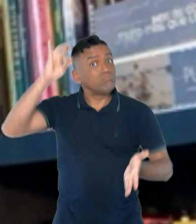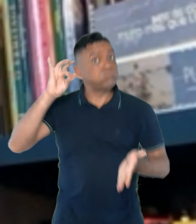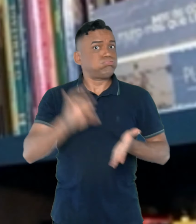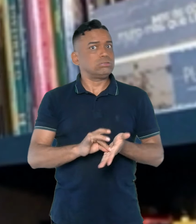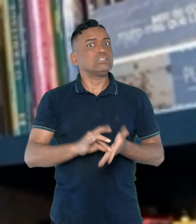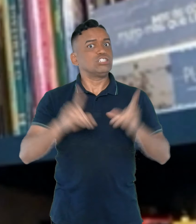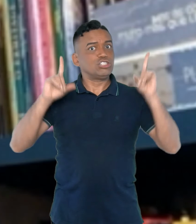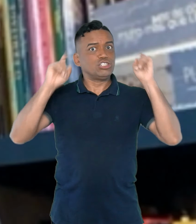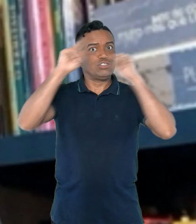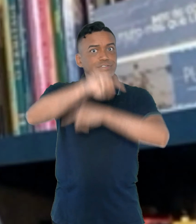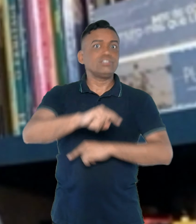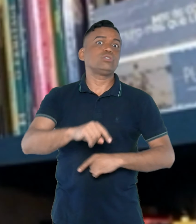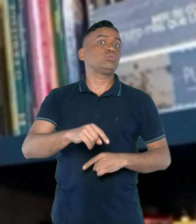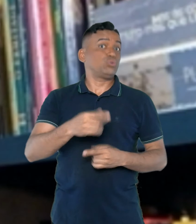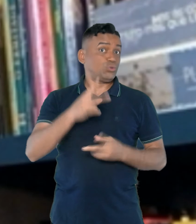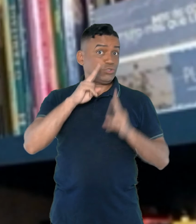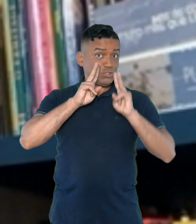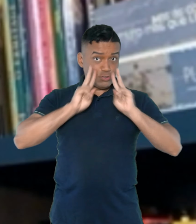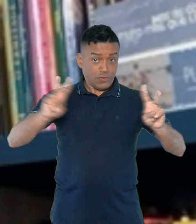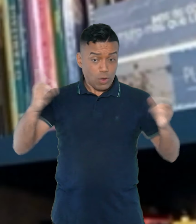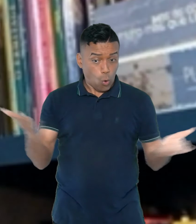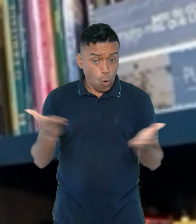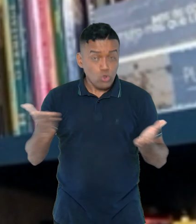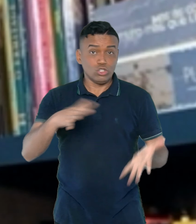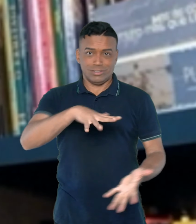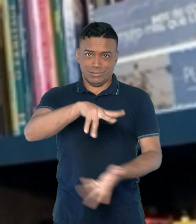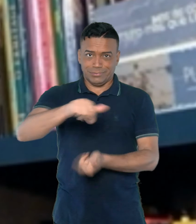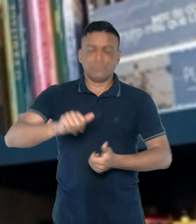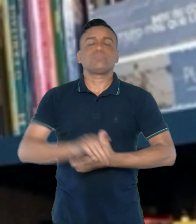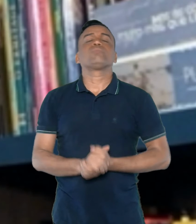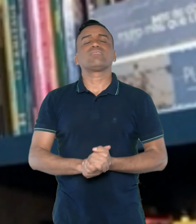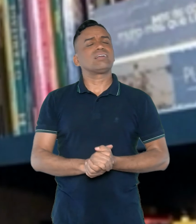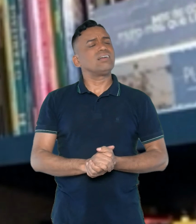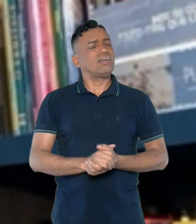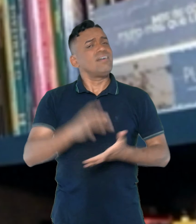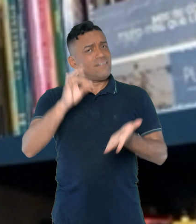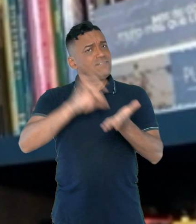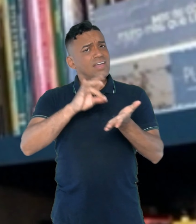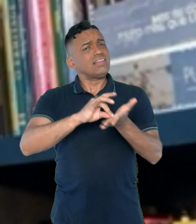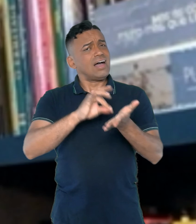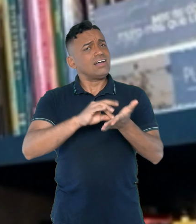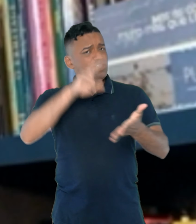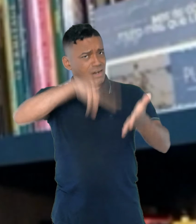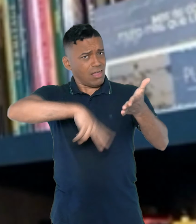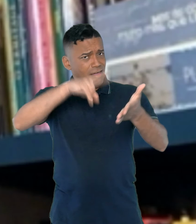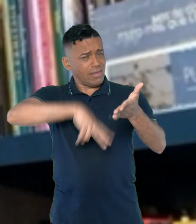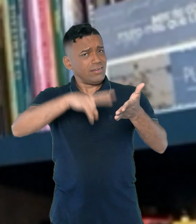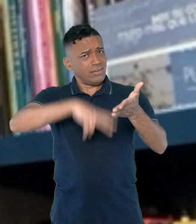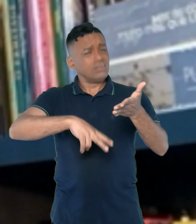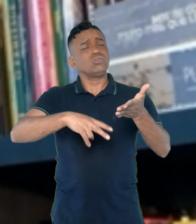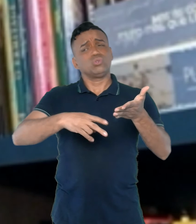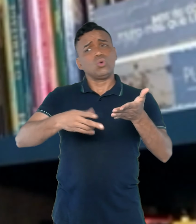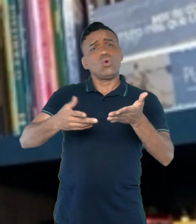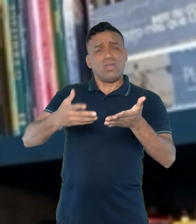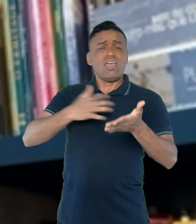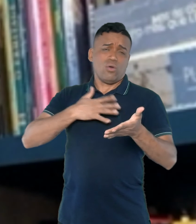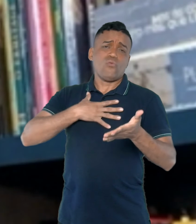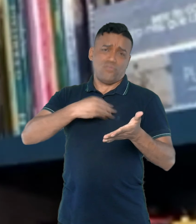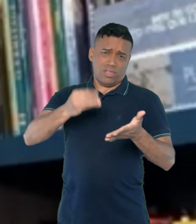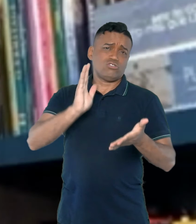difícil de ser alcançado nos dias atuais. é verdade, porque quando a gente está lendo para criança, né? Eu que já tive filho, já li muito para minha